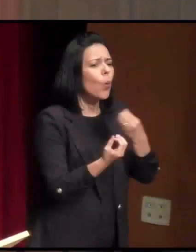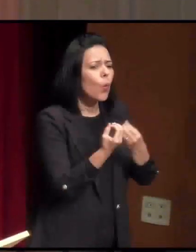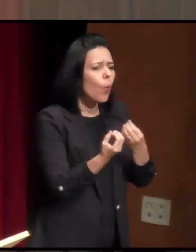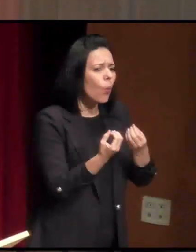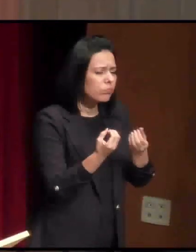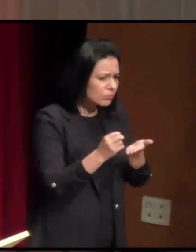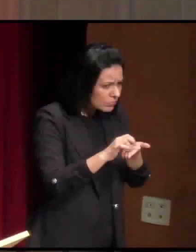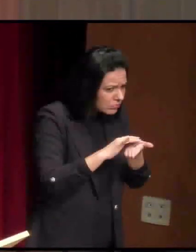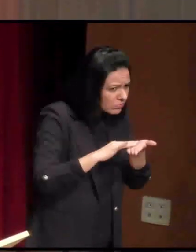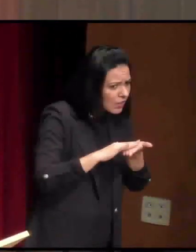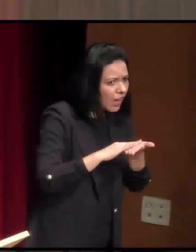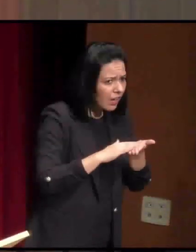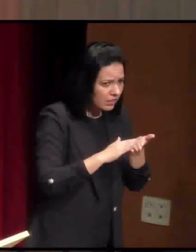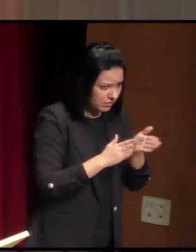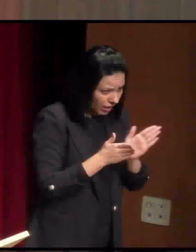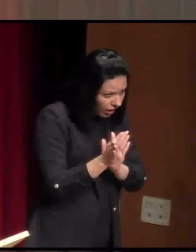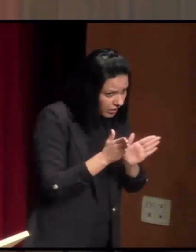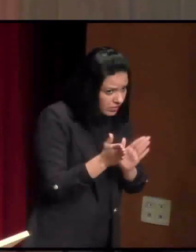importante? Sim,